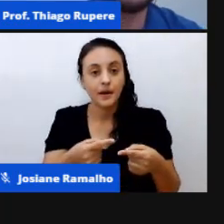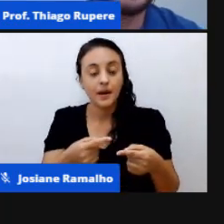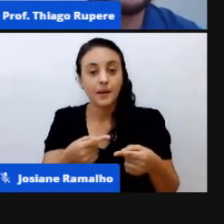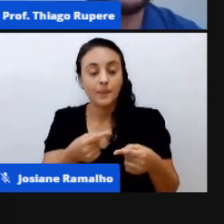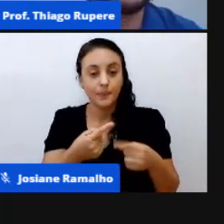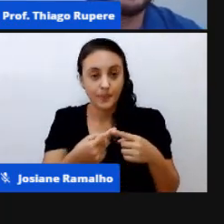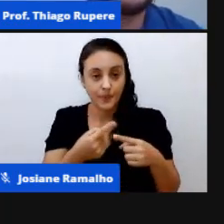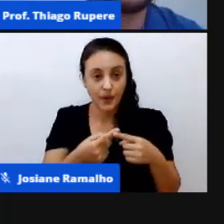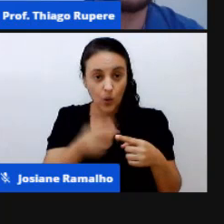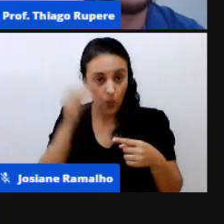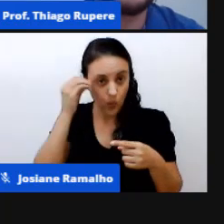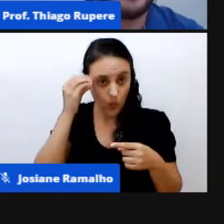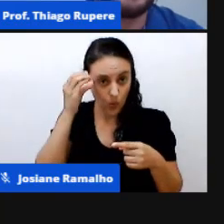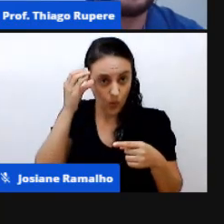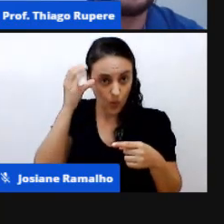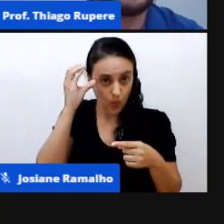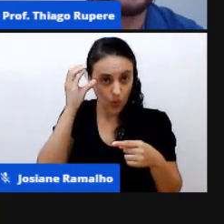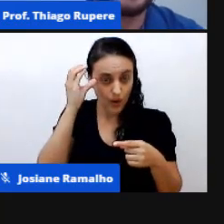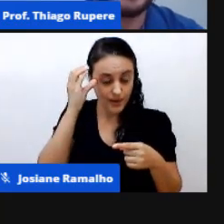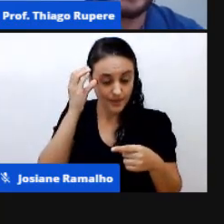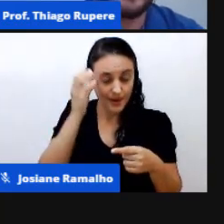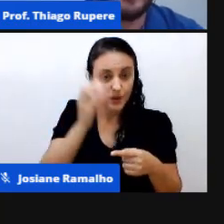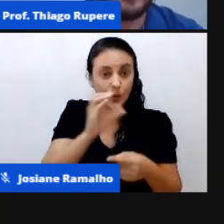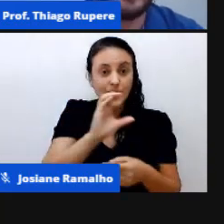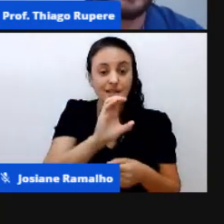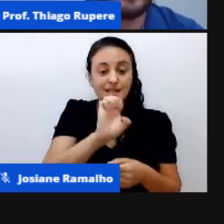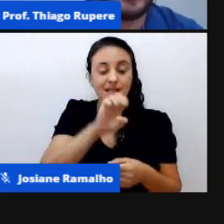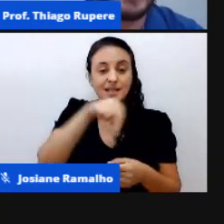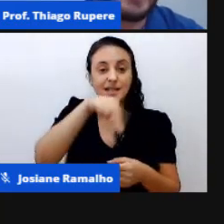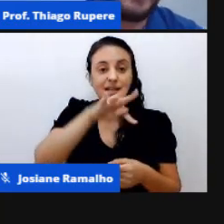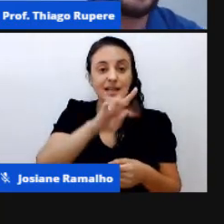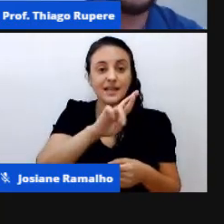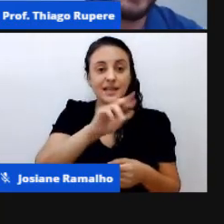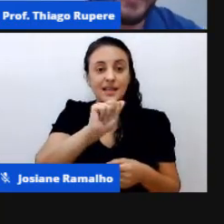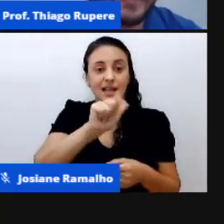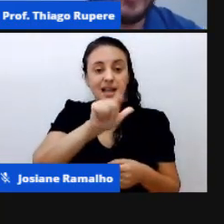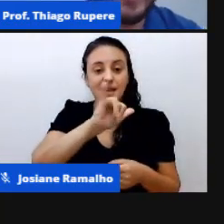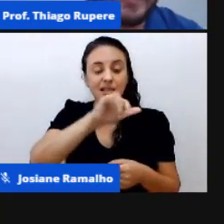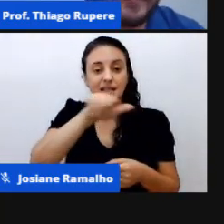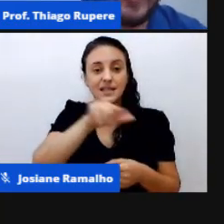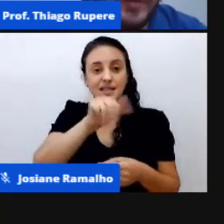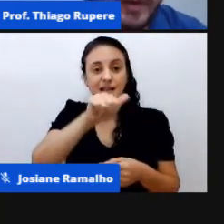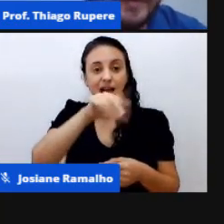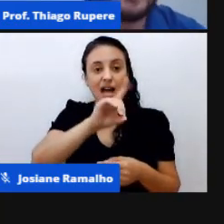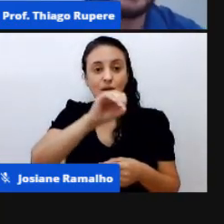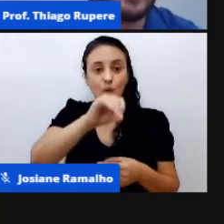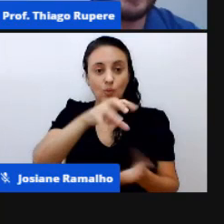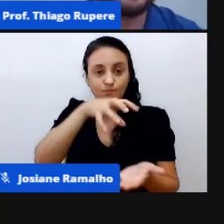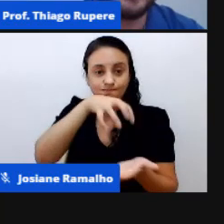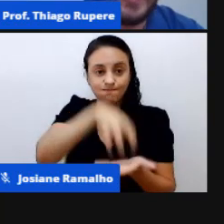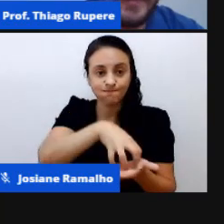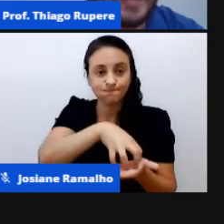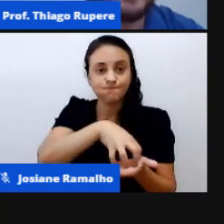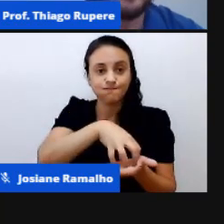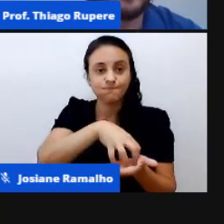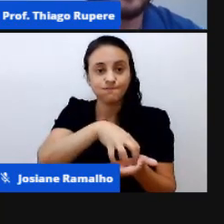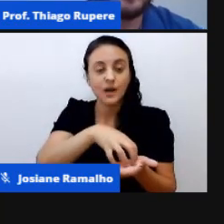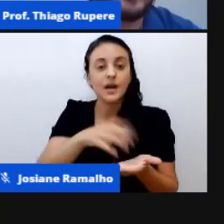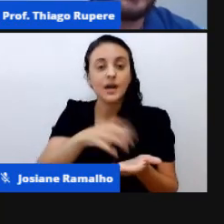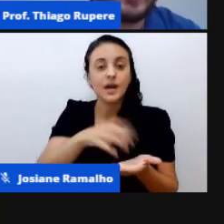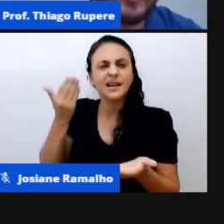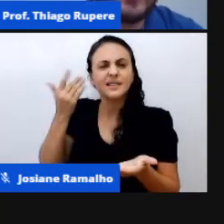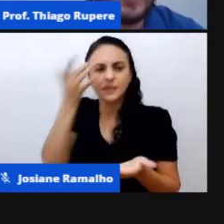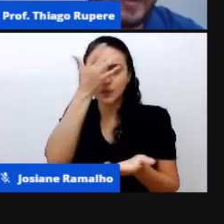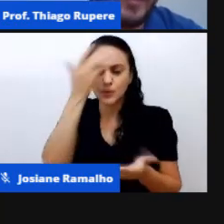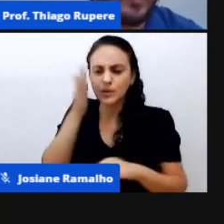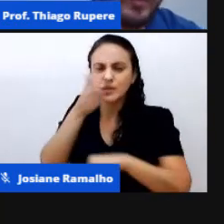o conhecimento ele é descentralizado. Antes, o aluno, as pessoas iam para as escolas, iam para as universidades como um